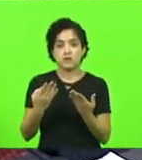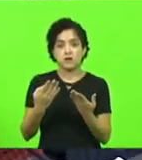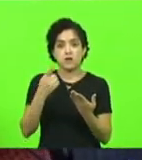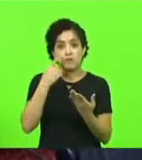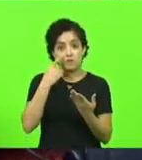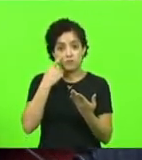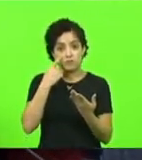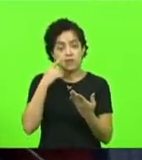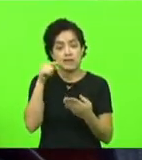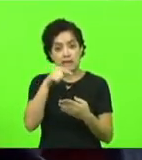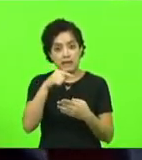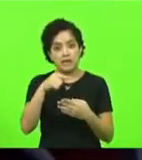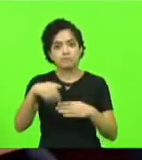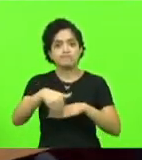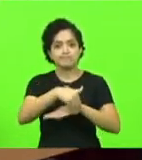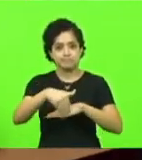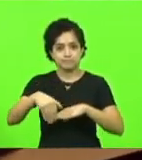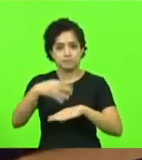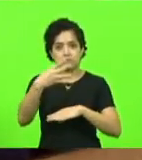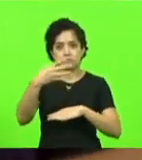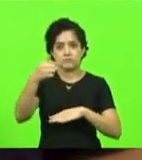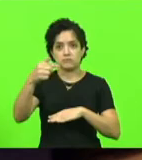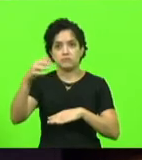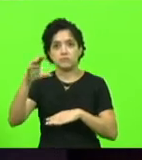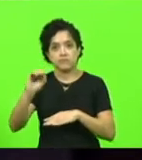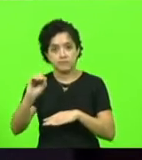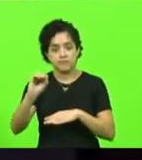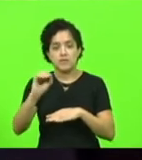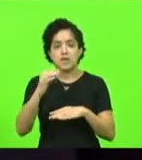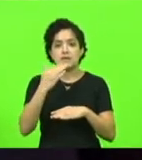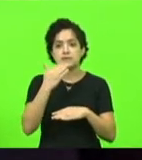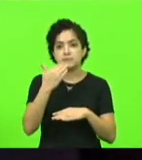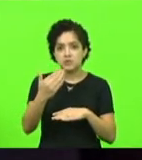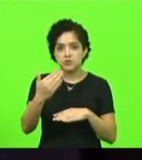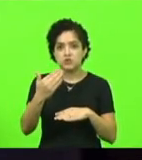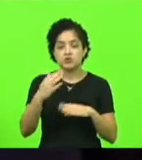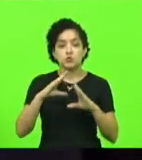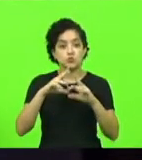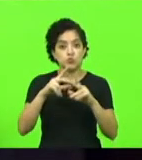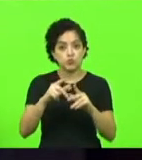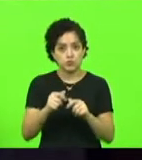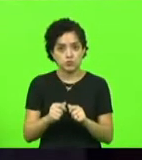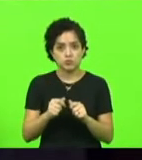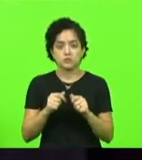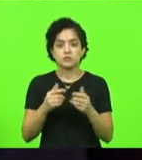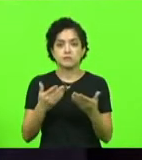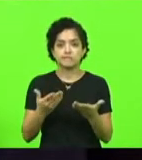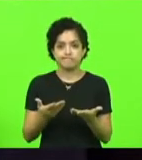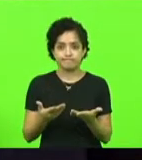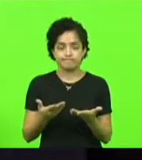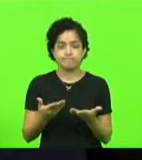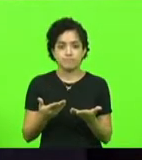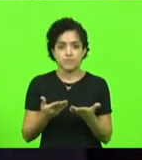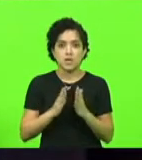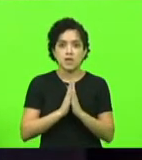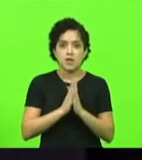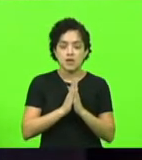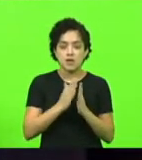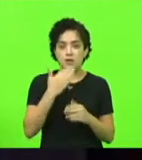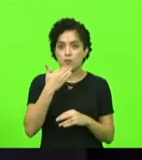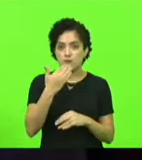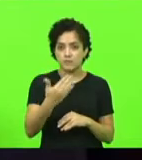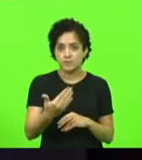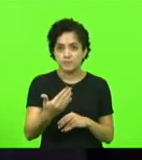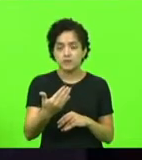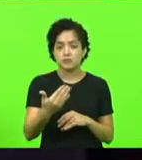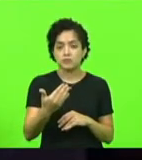na BR-470. Esse apelo que todos nós estamos fazendo, deputado Vicente, é um apelo de